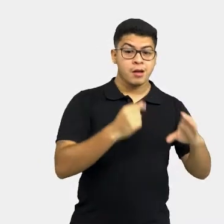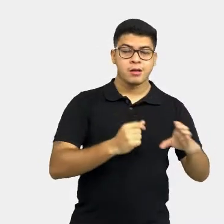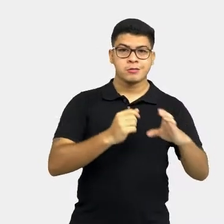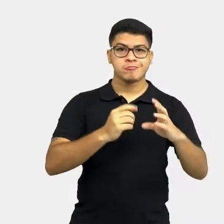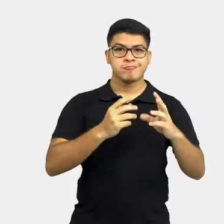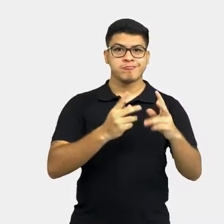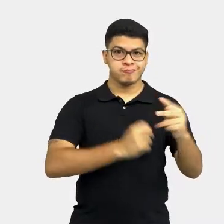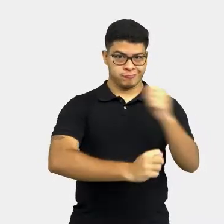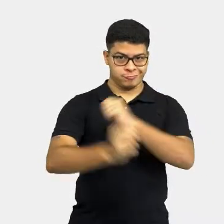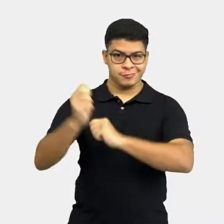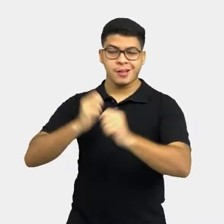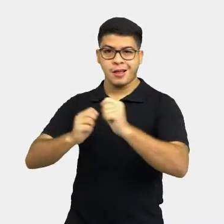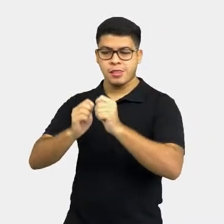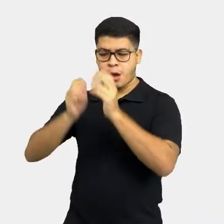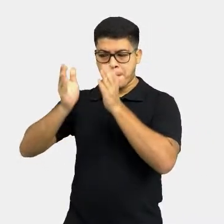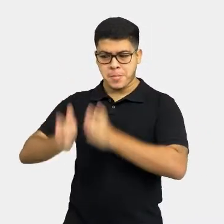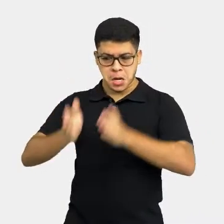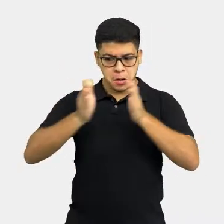financeiro. É nessa ordem